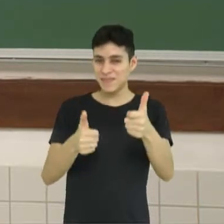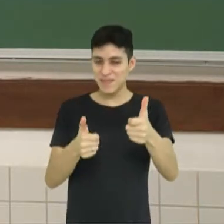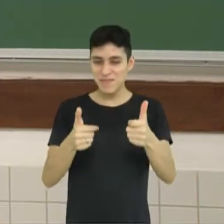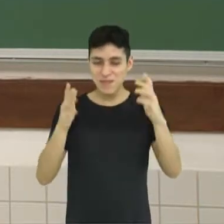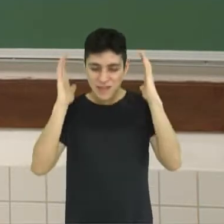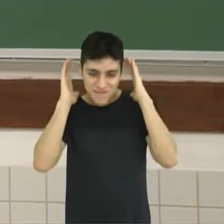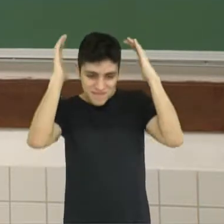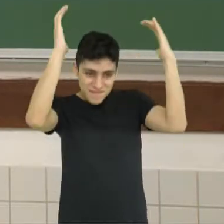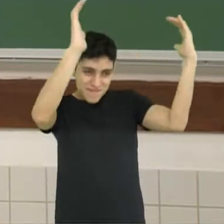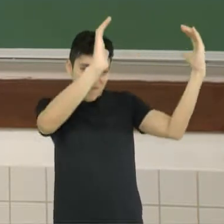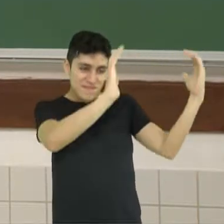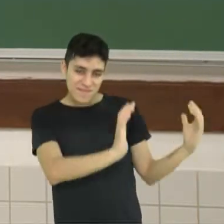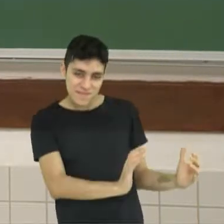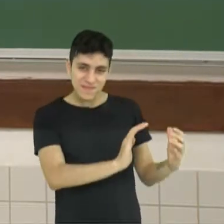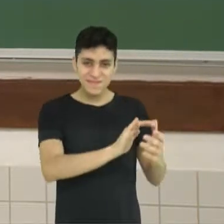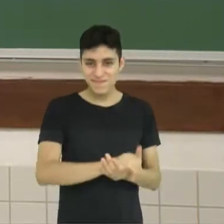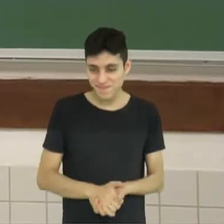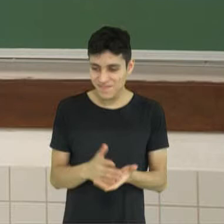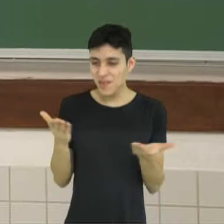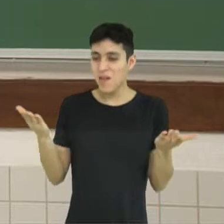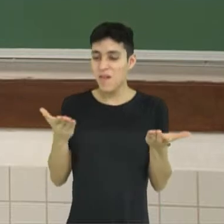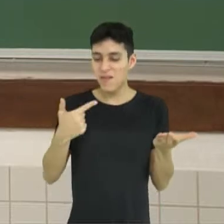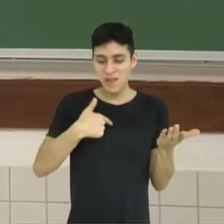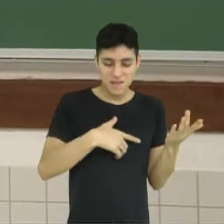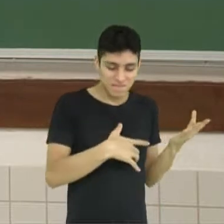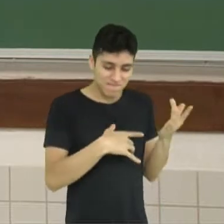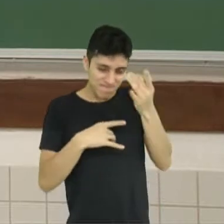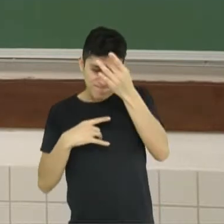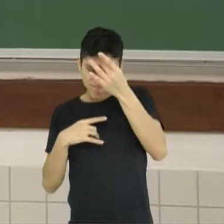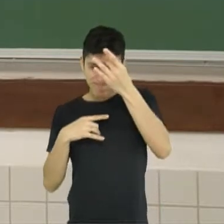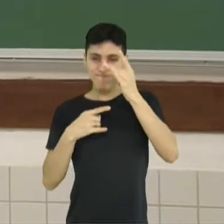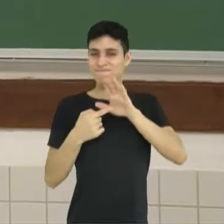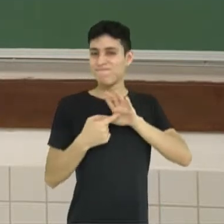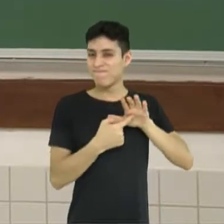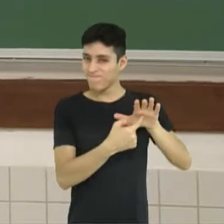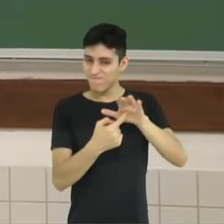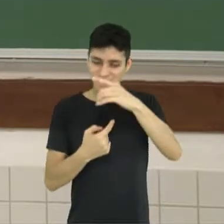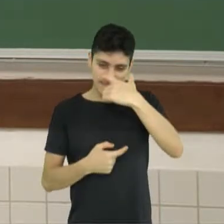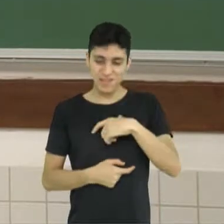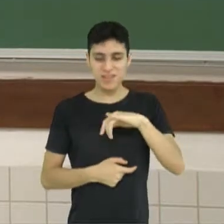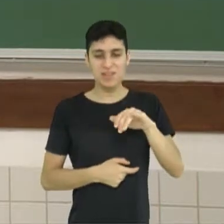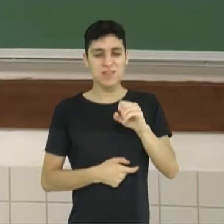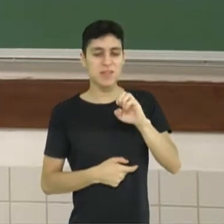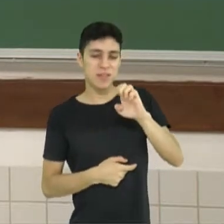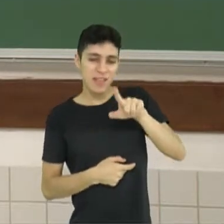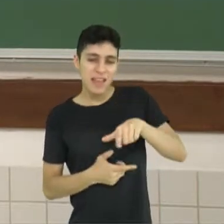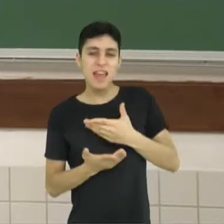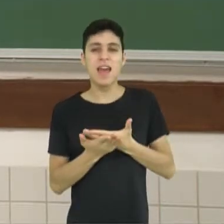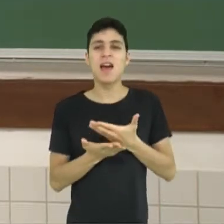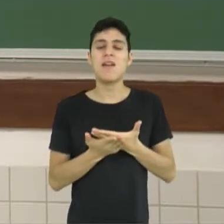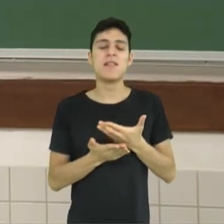minha cabeça. Hoje eu vim personalizado na aula de hoje, professor José Carlos Coelho, com a aula